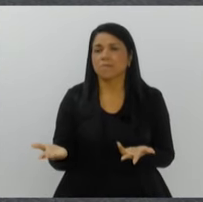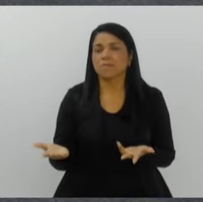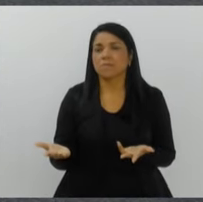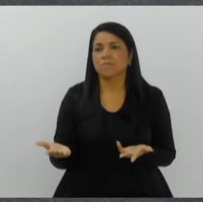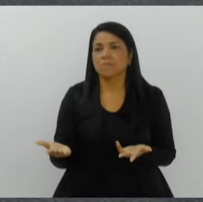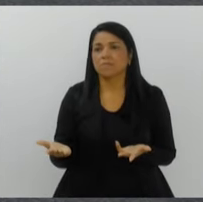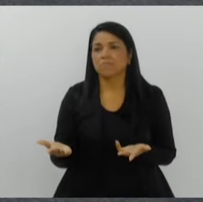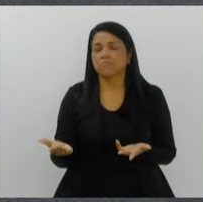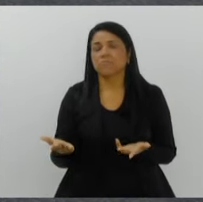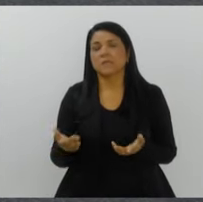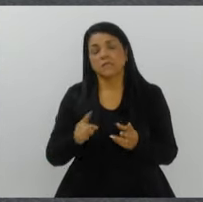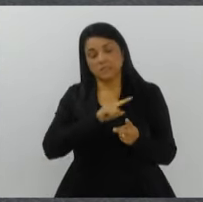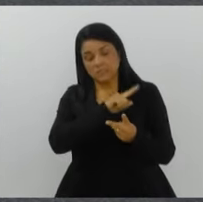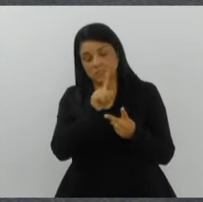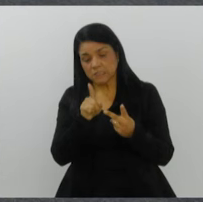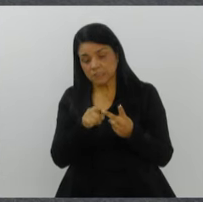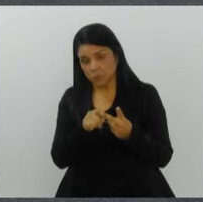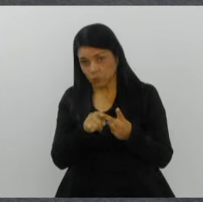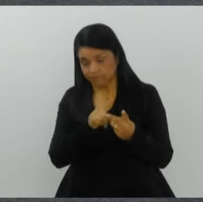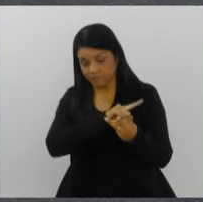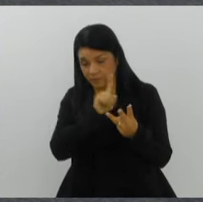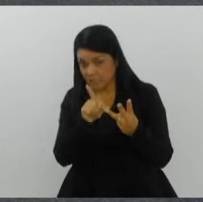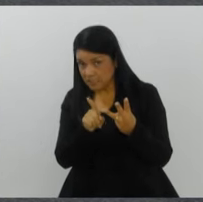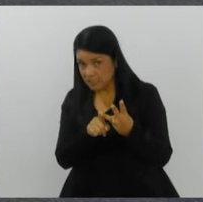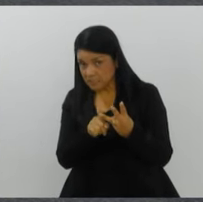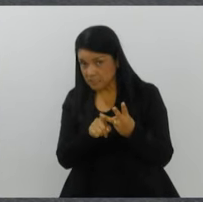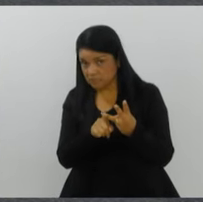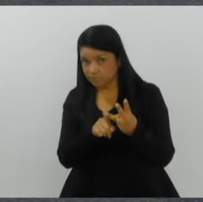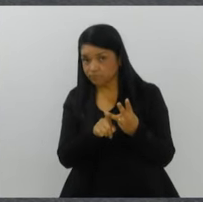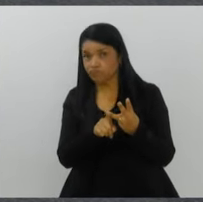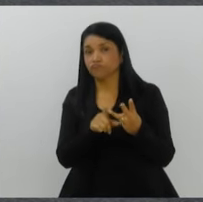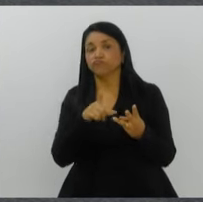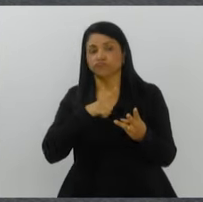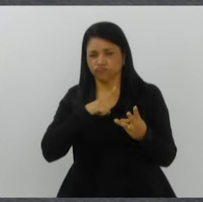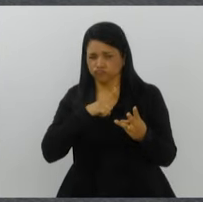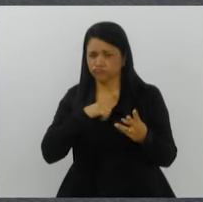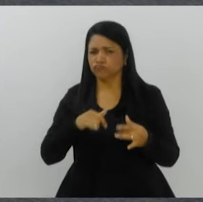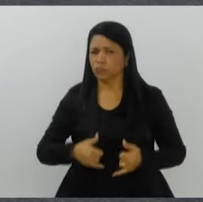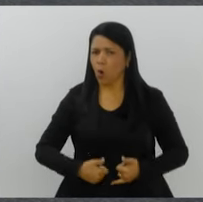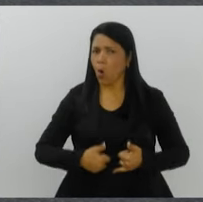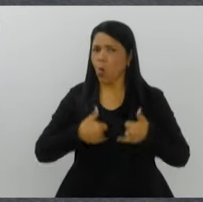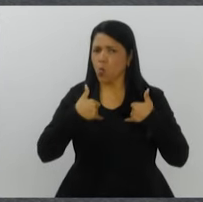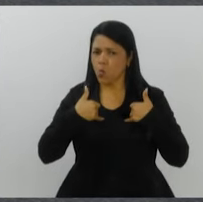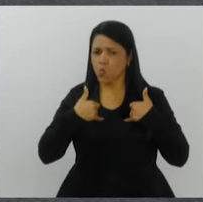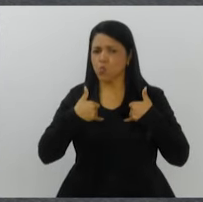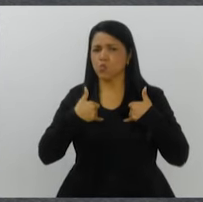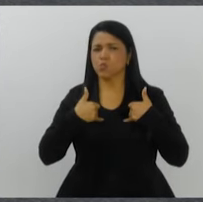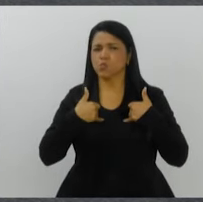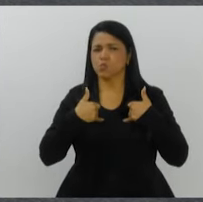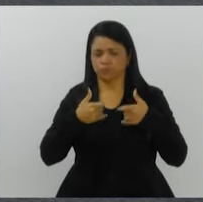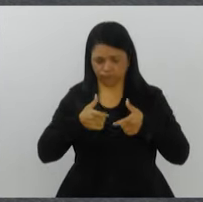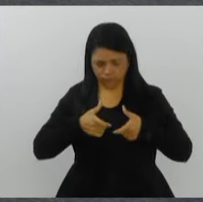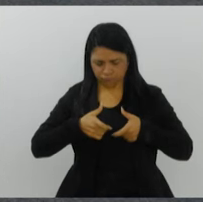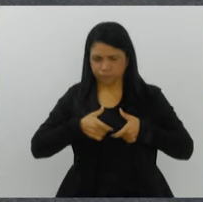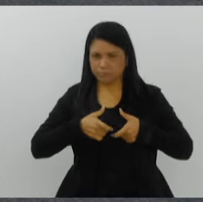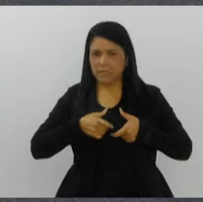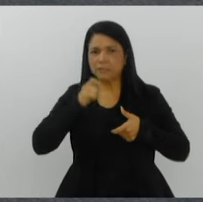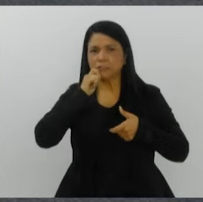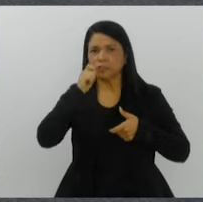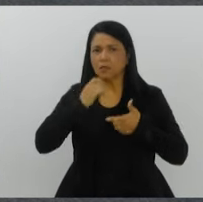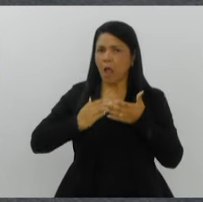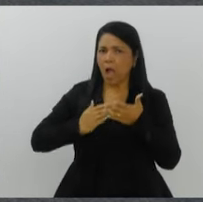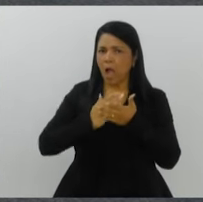muito importante. Terceiro, eu também tenho muito orgulho das medalhas Tiradentes que eu aprovei aqui no